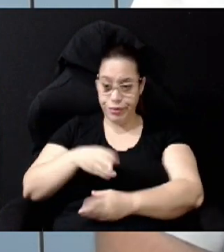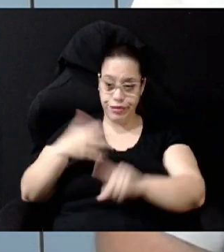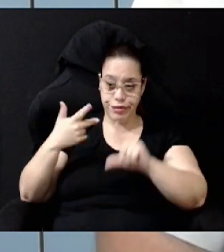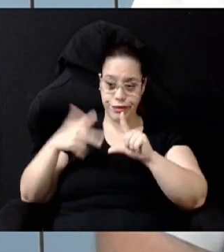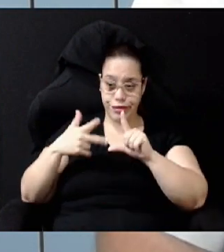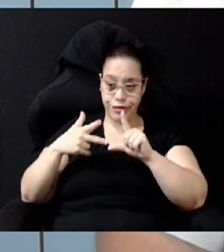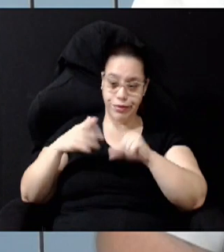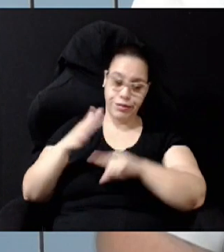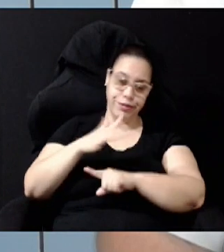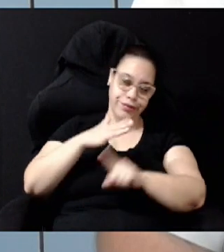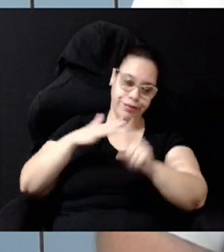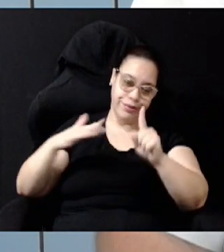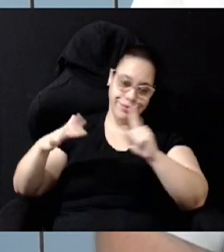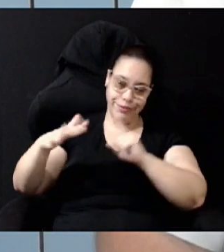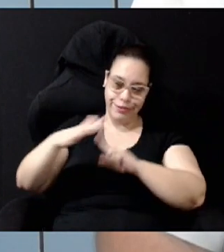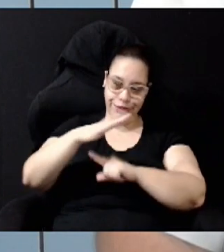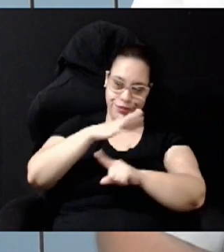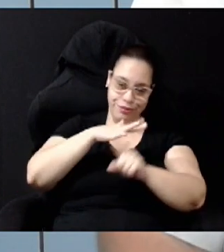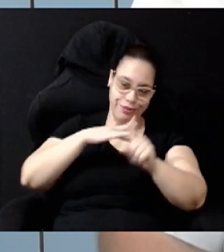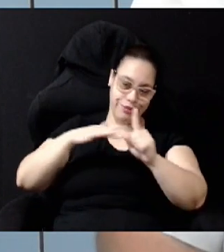de Campinas